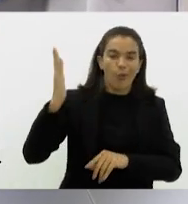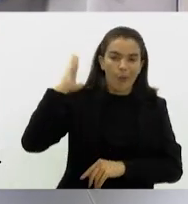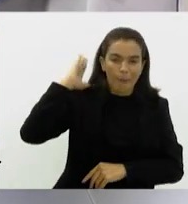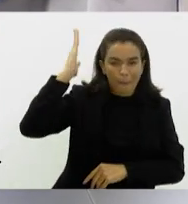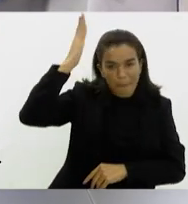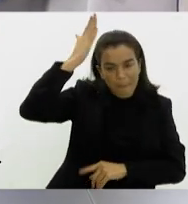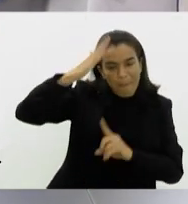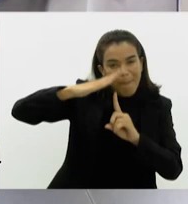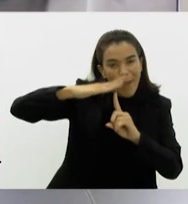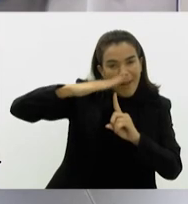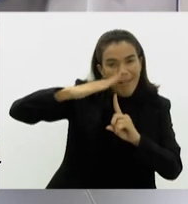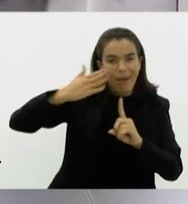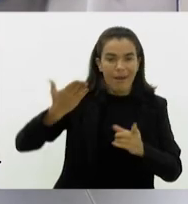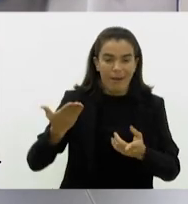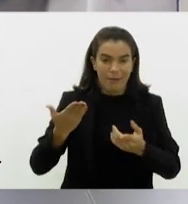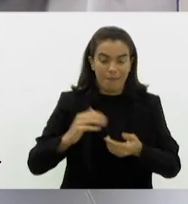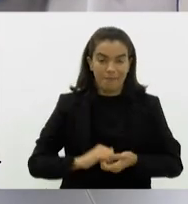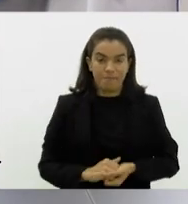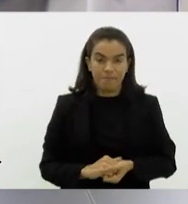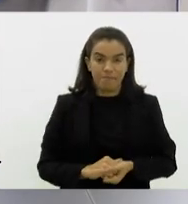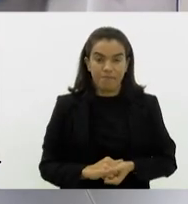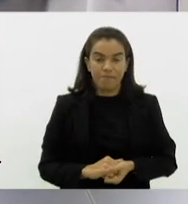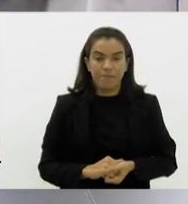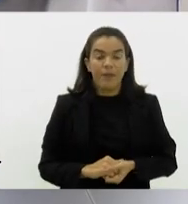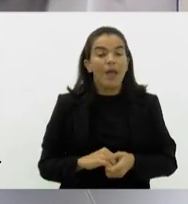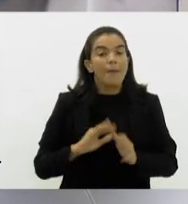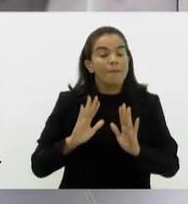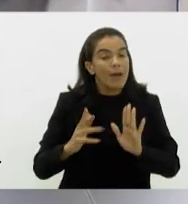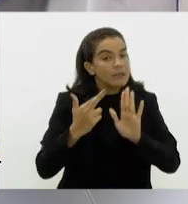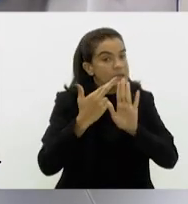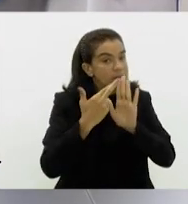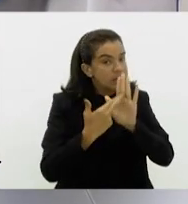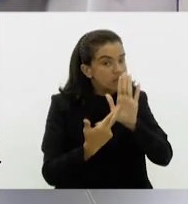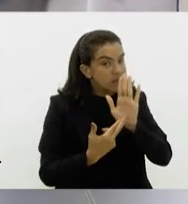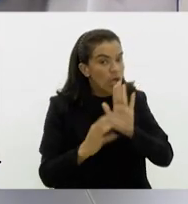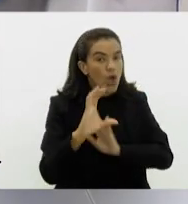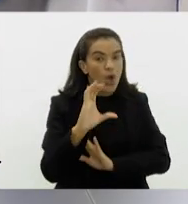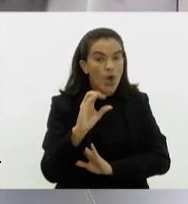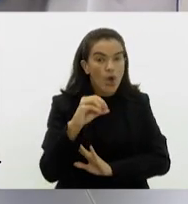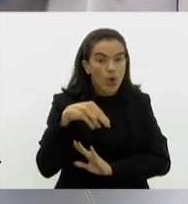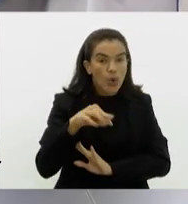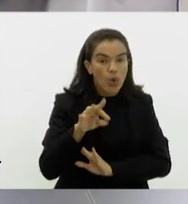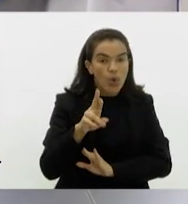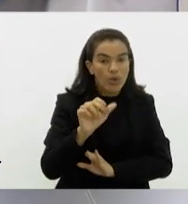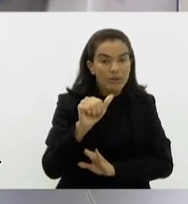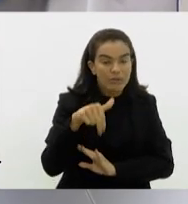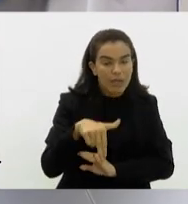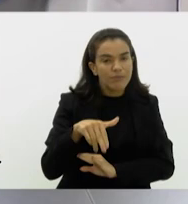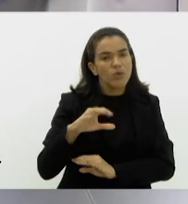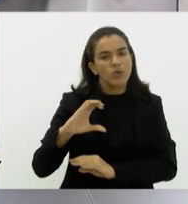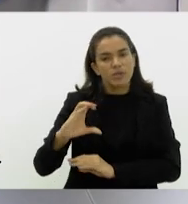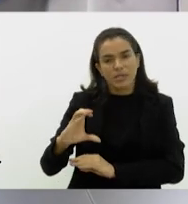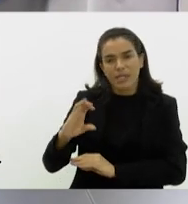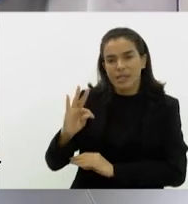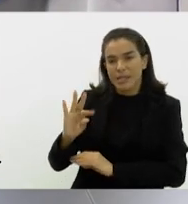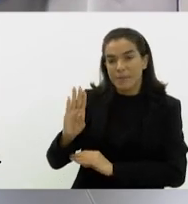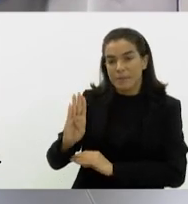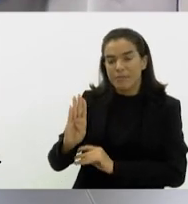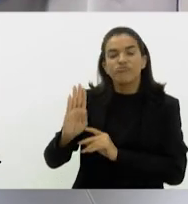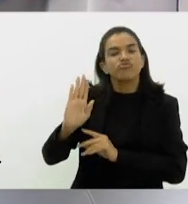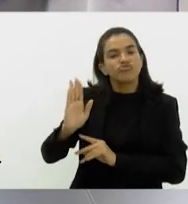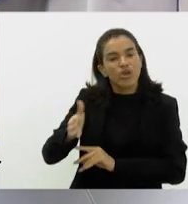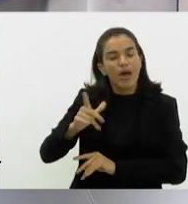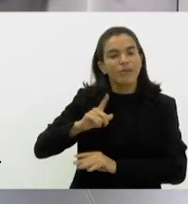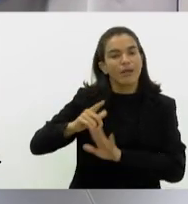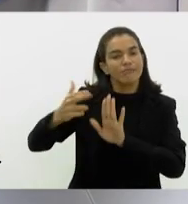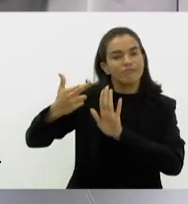em São Paulo, por exemplo. Agora, sob o ponto de vista da regulamentação do CONTRAN, o CTB ele já faz a previsão genérica